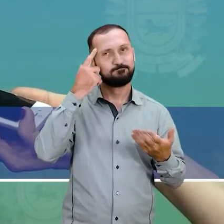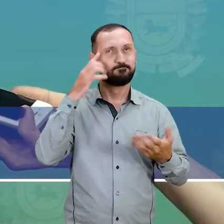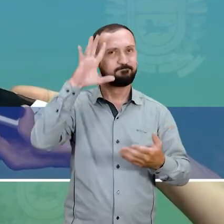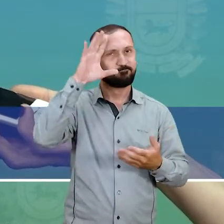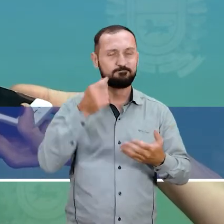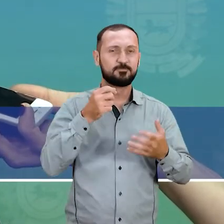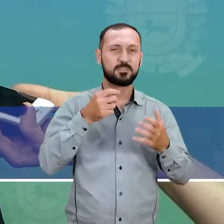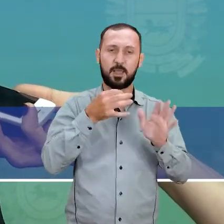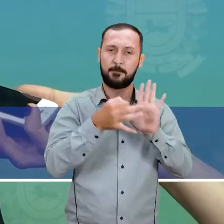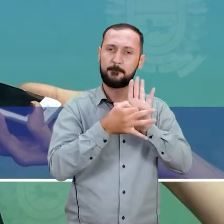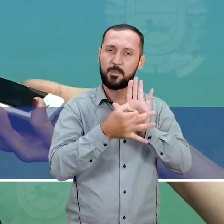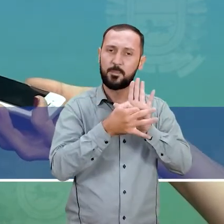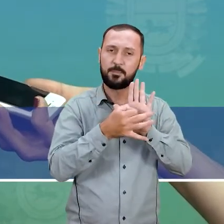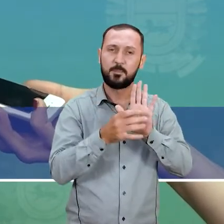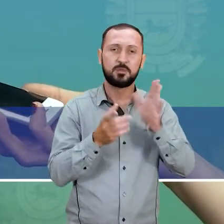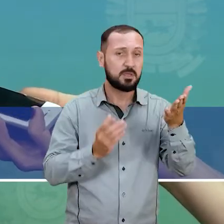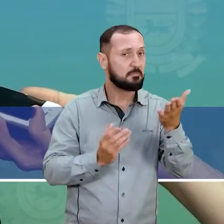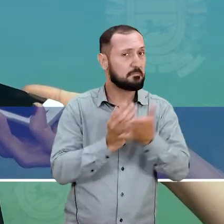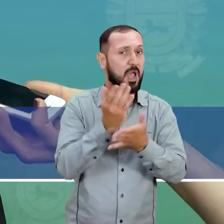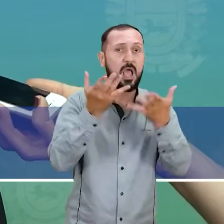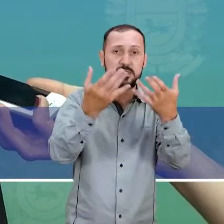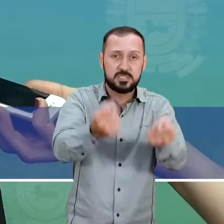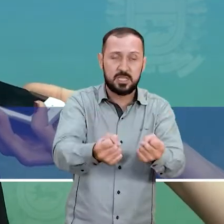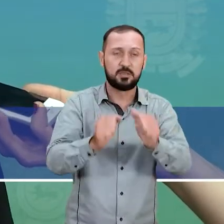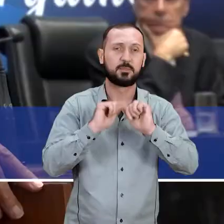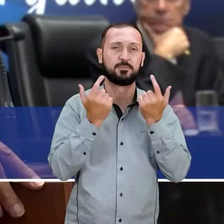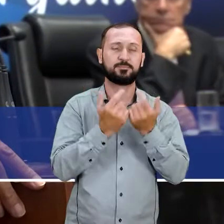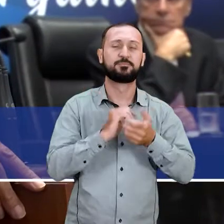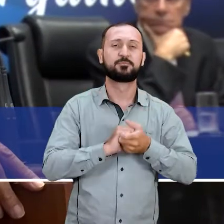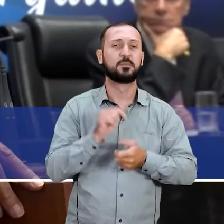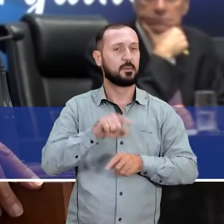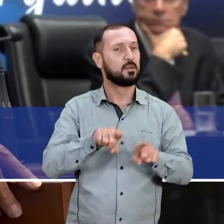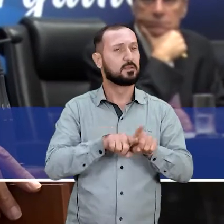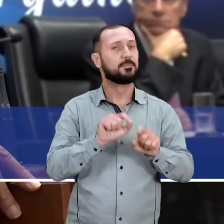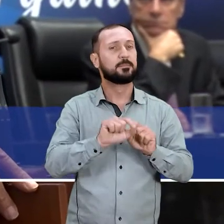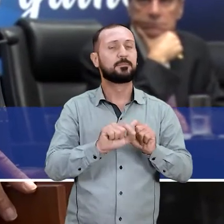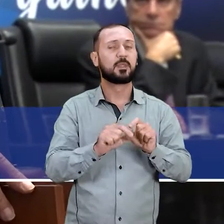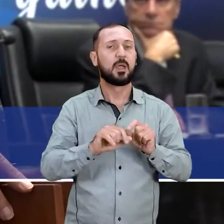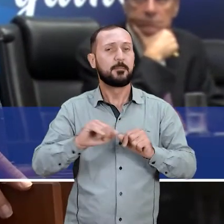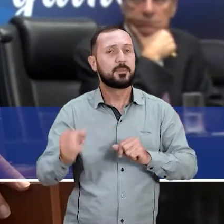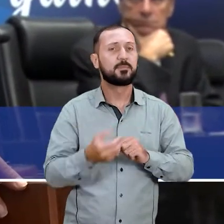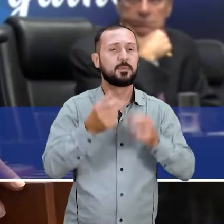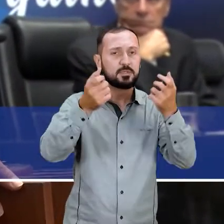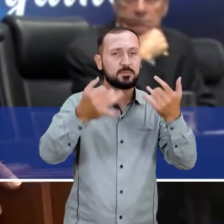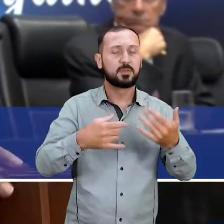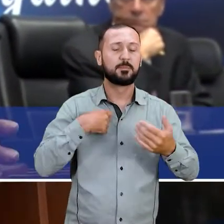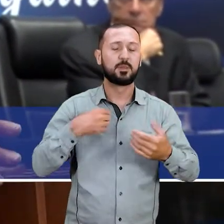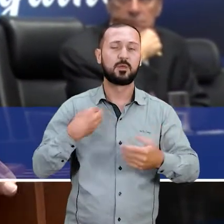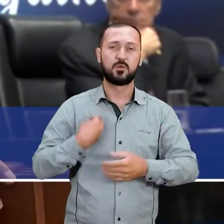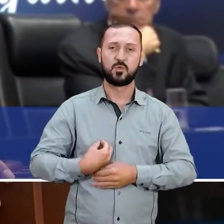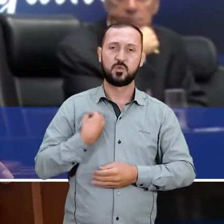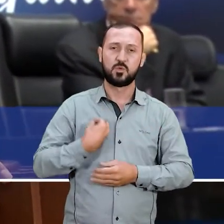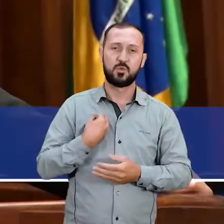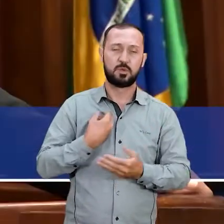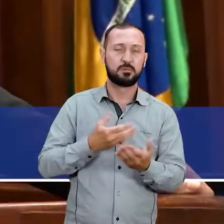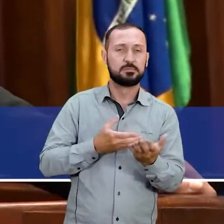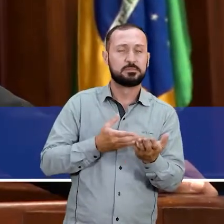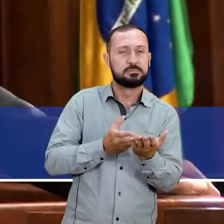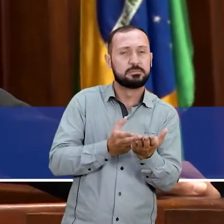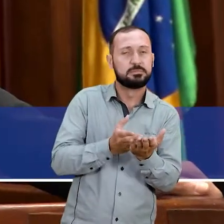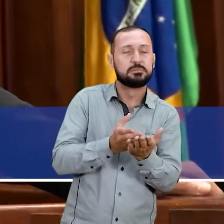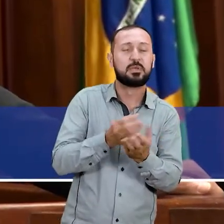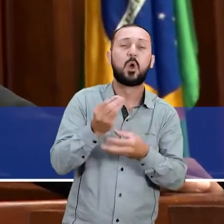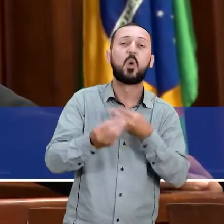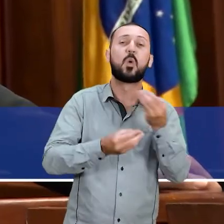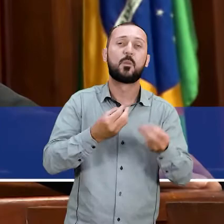resolvi apresentar essa proposta que foi aprovada pela Assembleia Legislativa. O parlamentar também aproveitou para falar sobre sua trajetória à frente dos